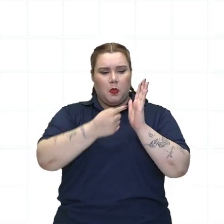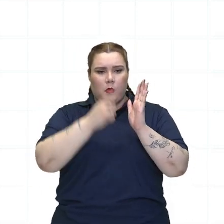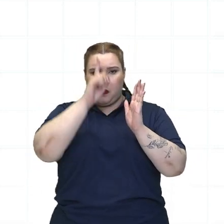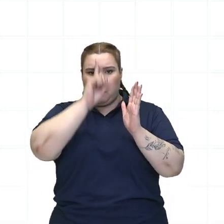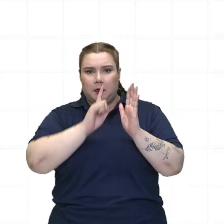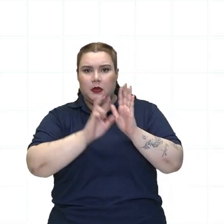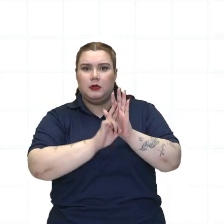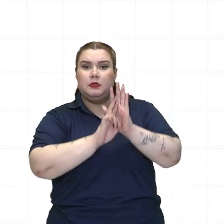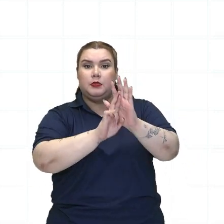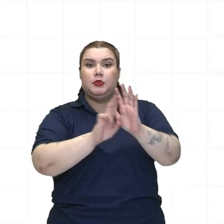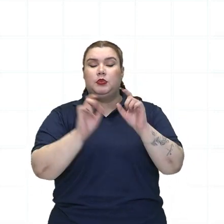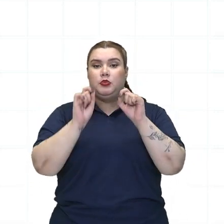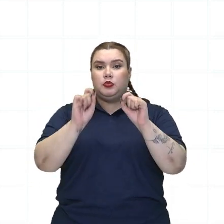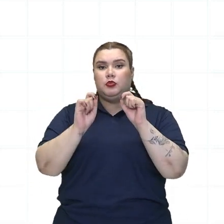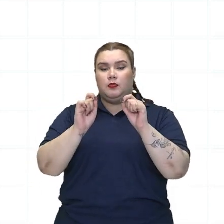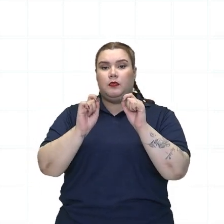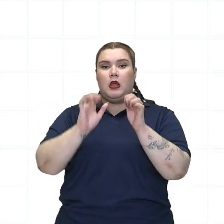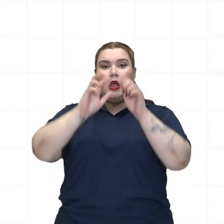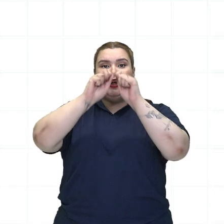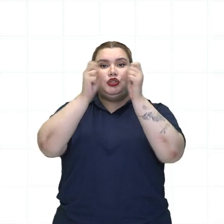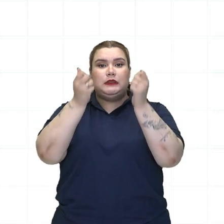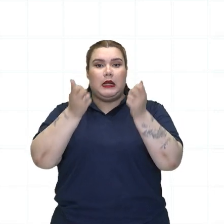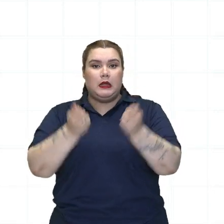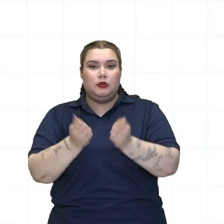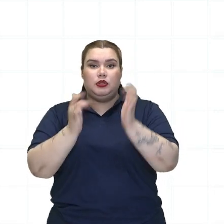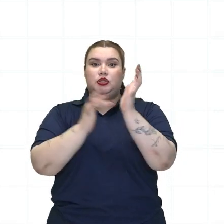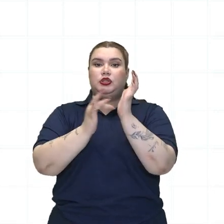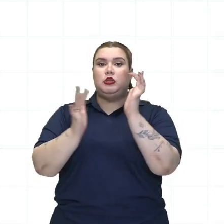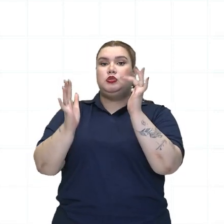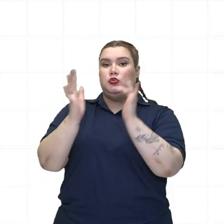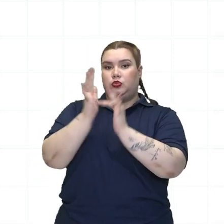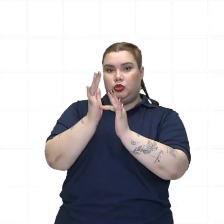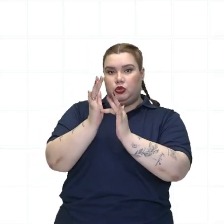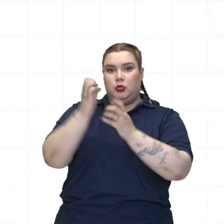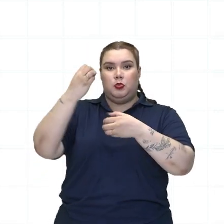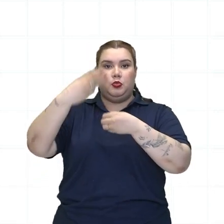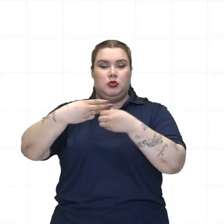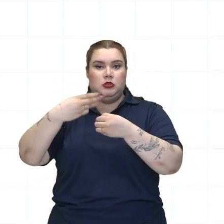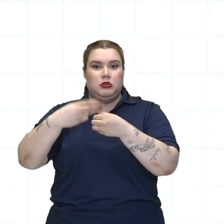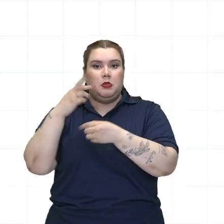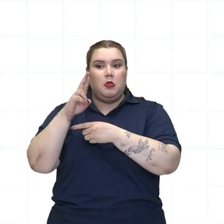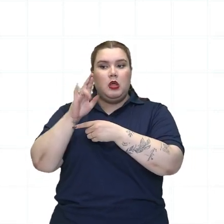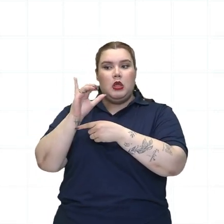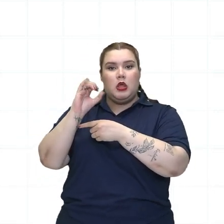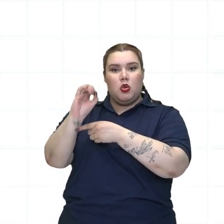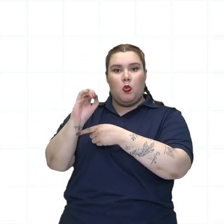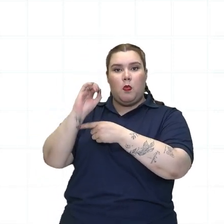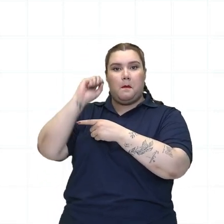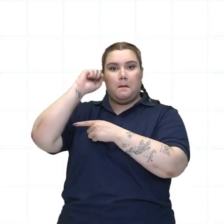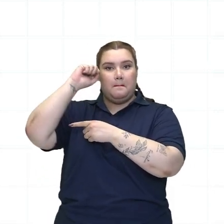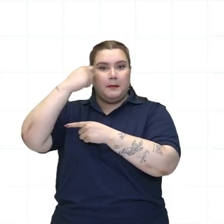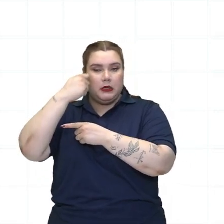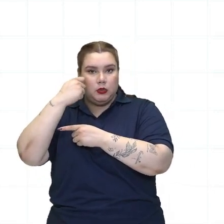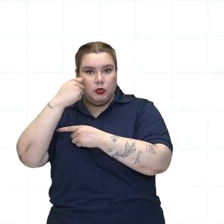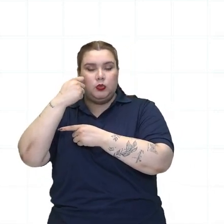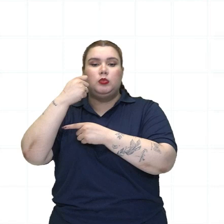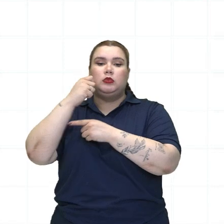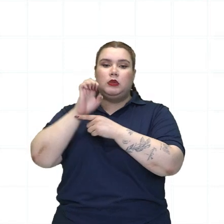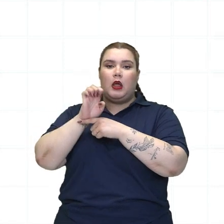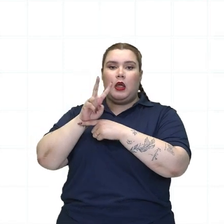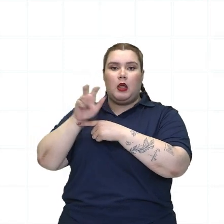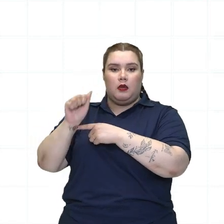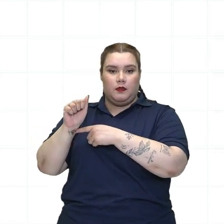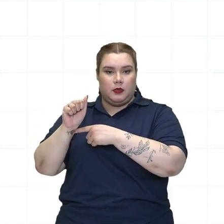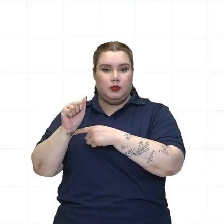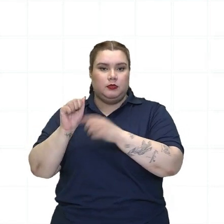que o Cristo Redentor lá do município de Rio Preto da Eva, tá? Então, deixa eu subir